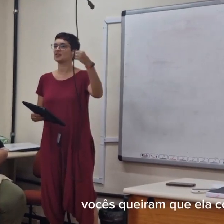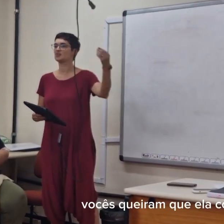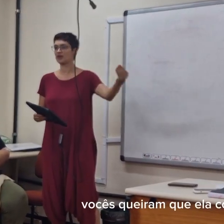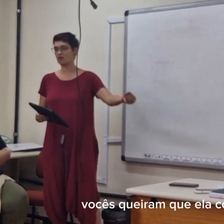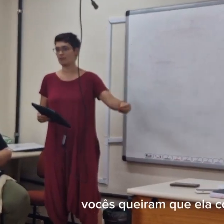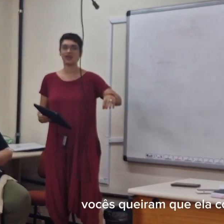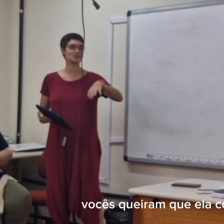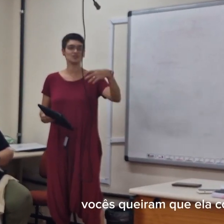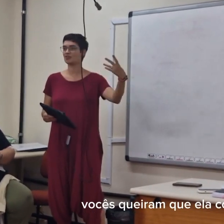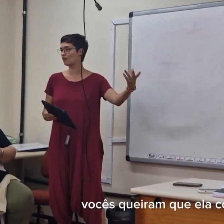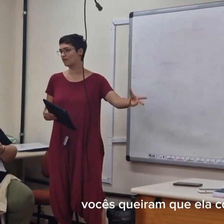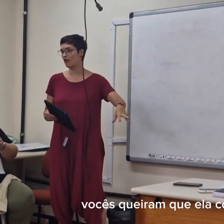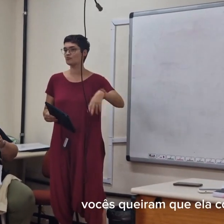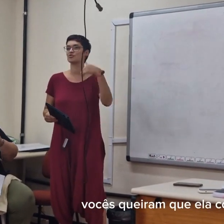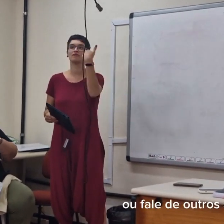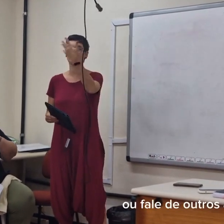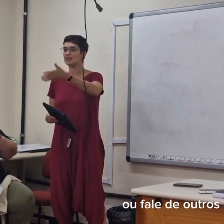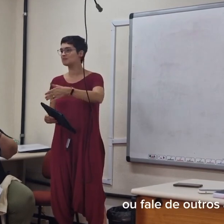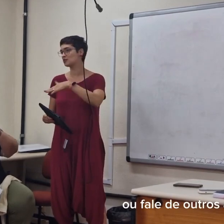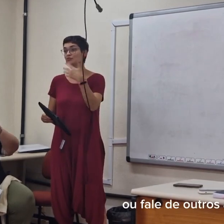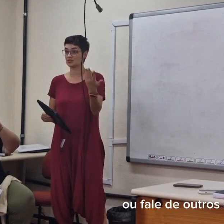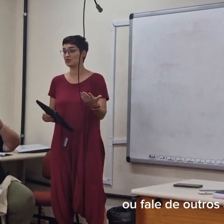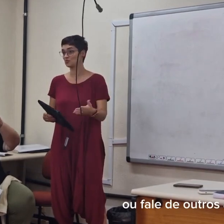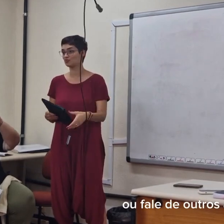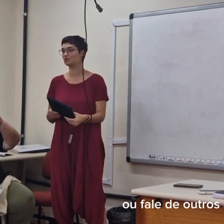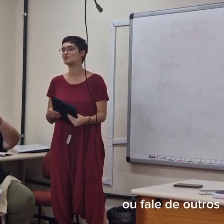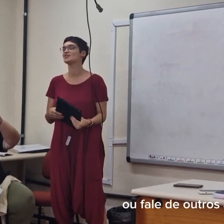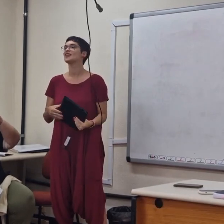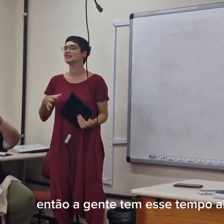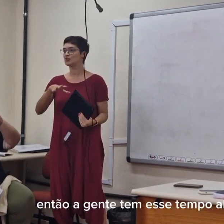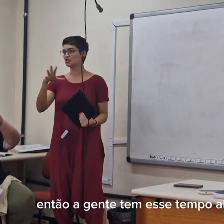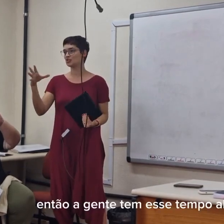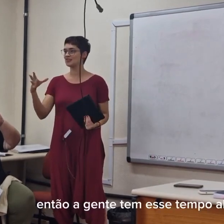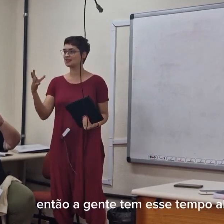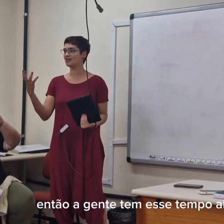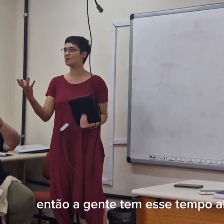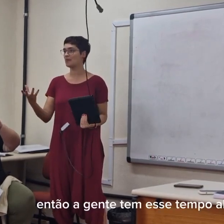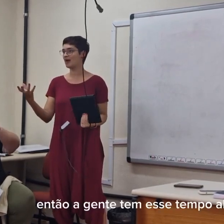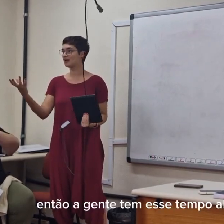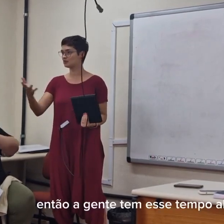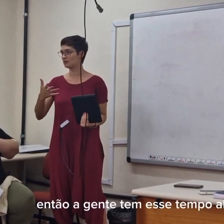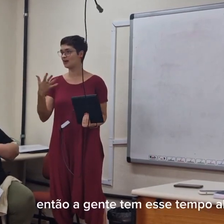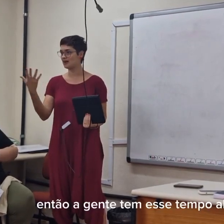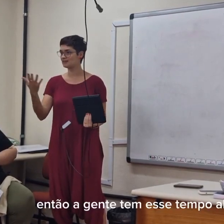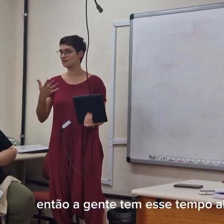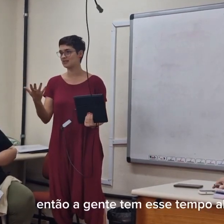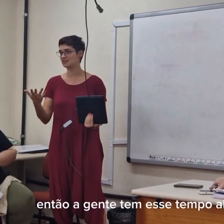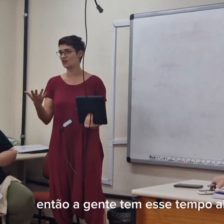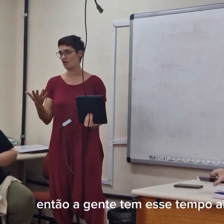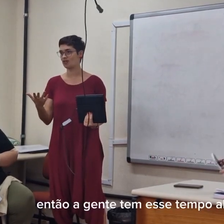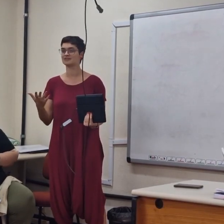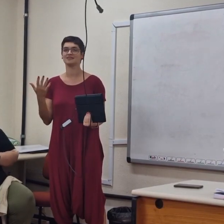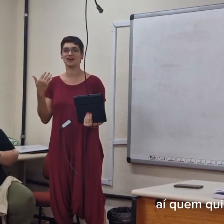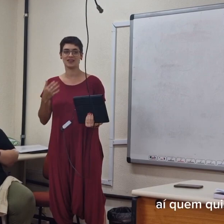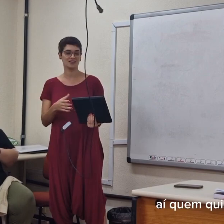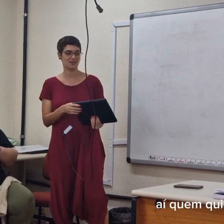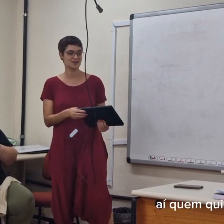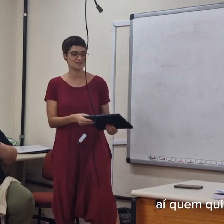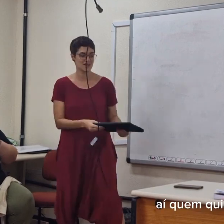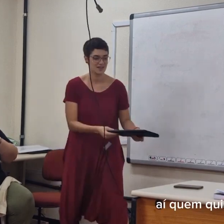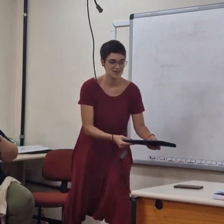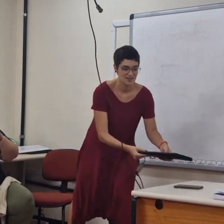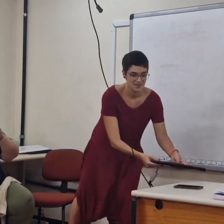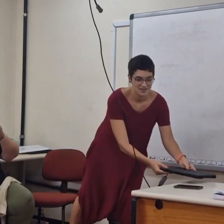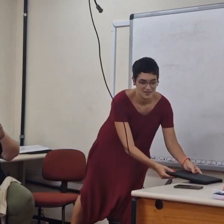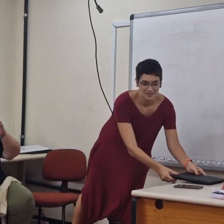vocês, se vocês queiram que ela comente ou volte ou fale de outros assuntos. Então, a gente tem esse tempo aberto para essa troca. E